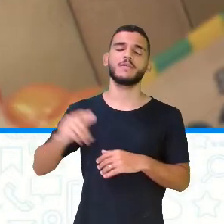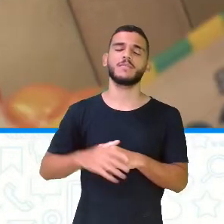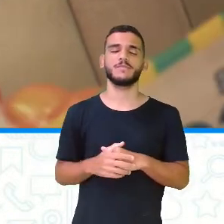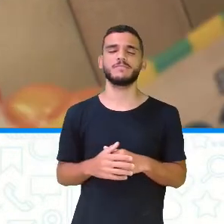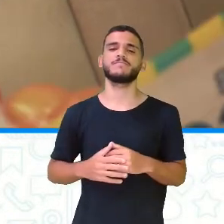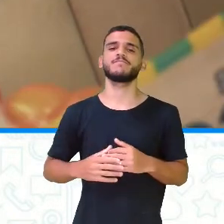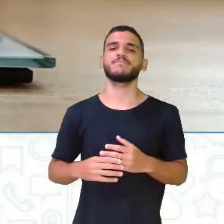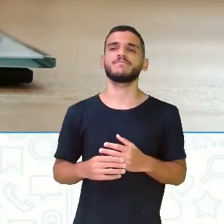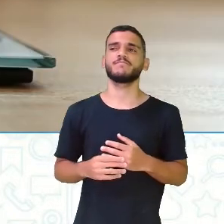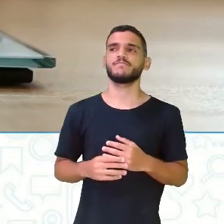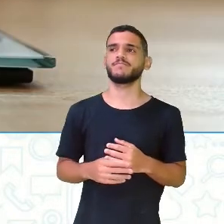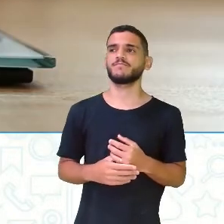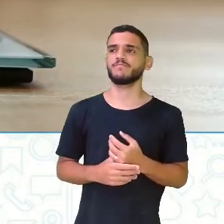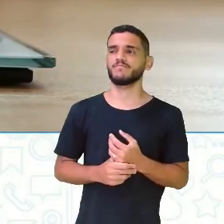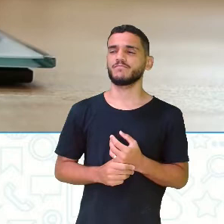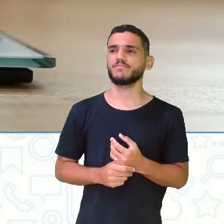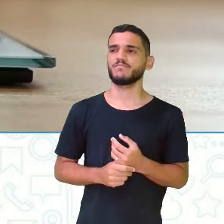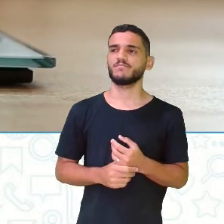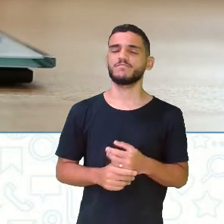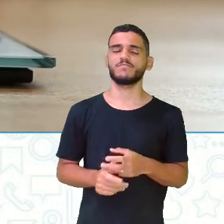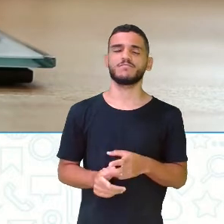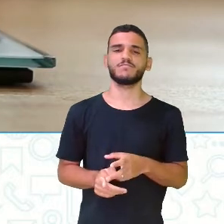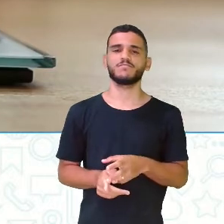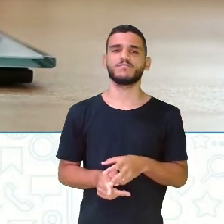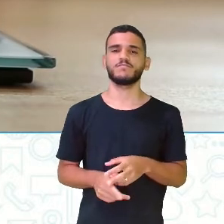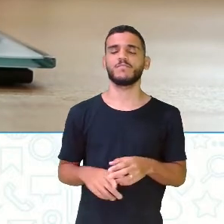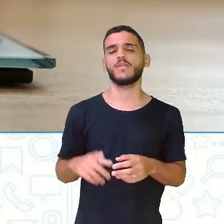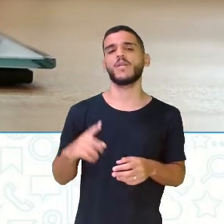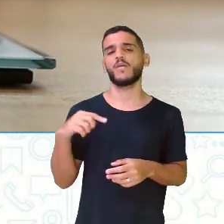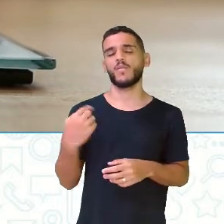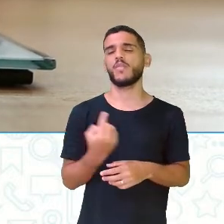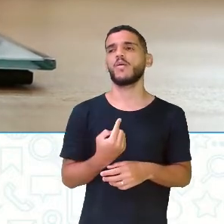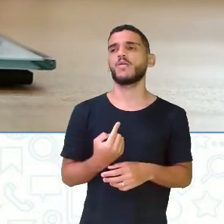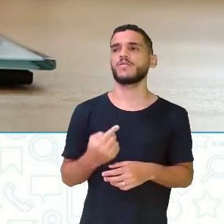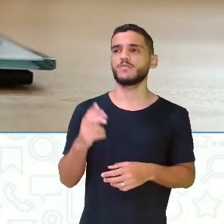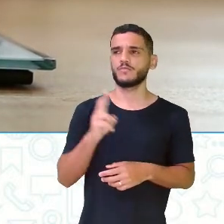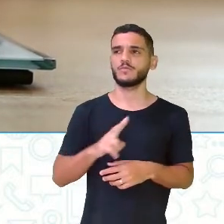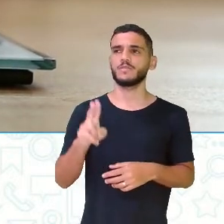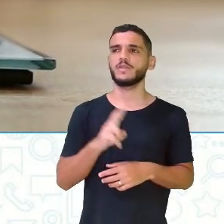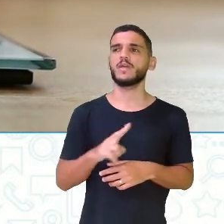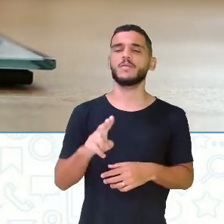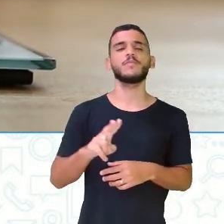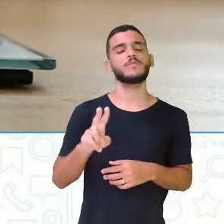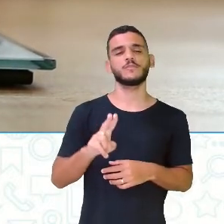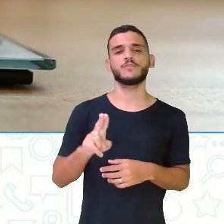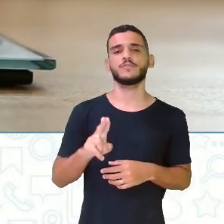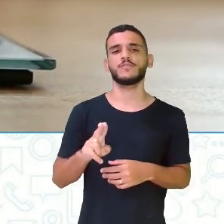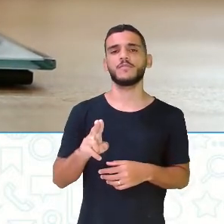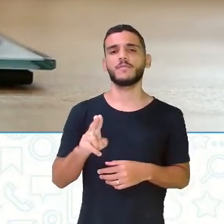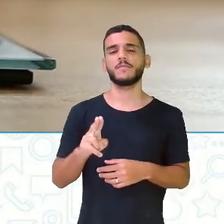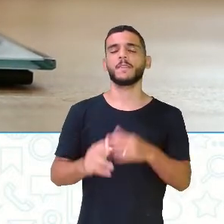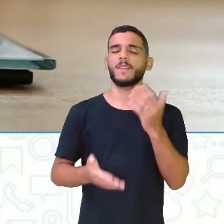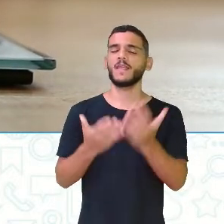e quilograma. Aqui é que a gente utiliza. Essa é residencial, né? Normalmente as pessoas colocam